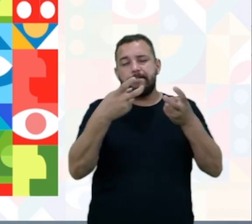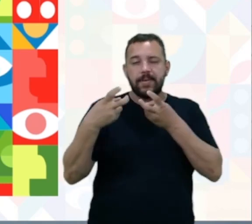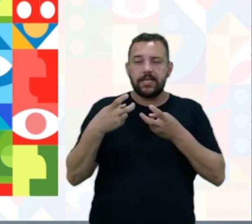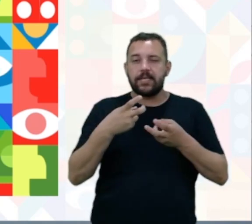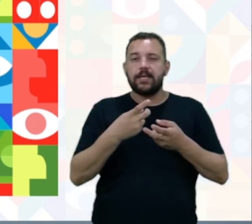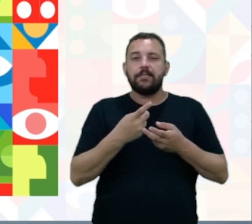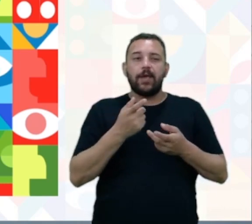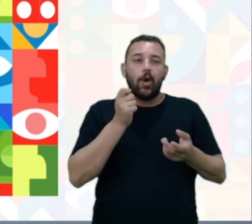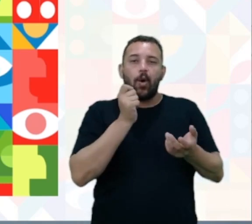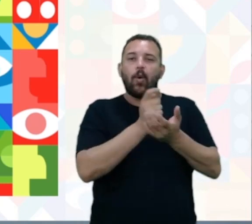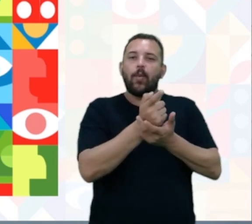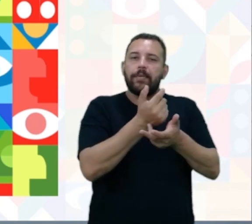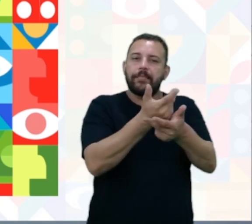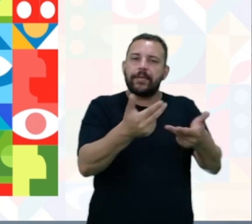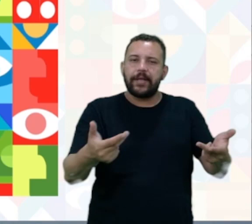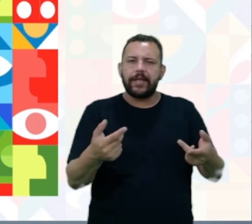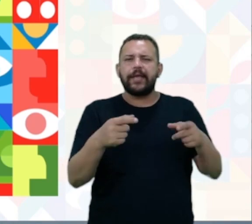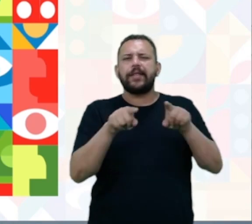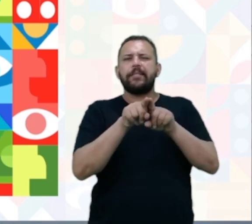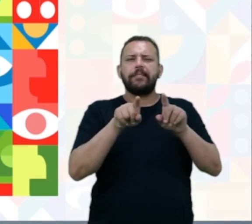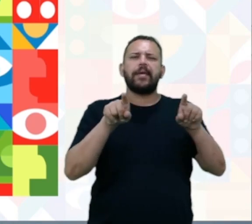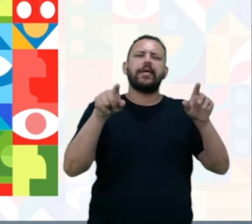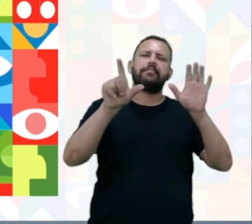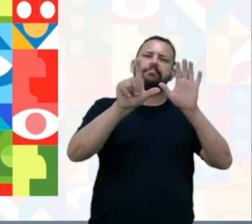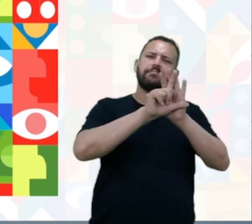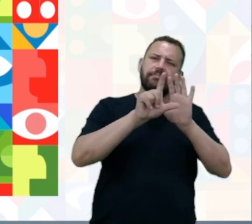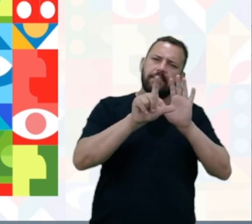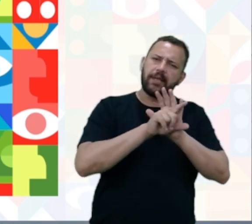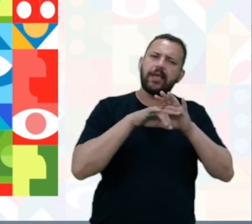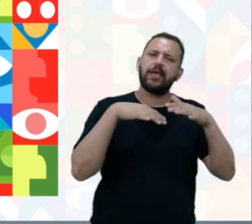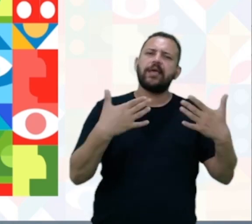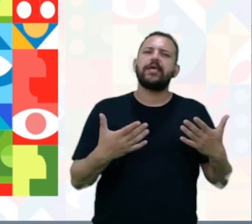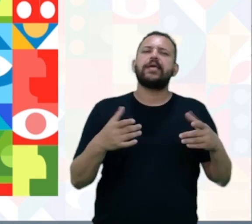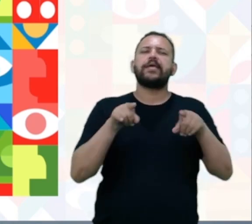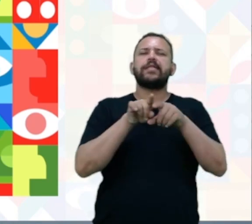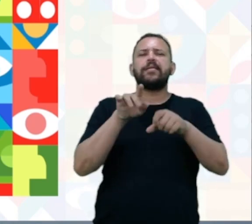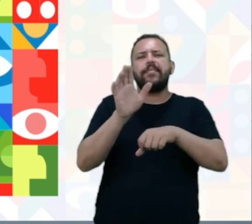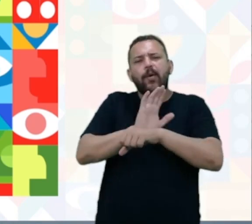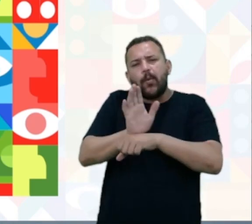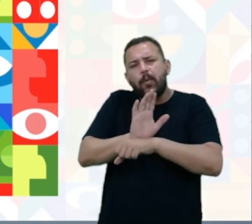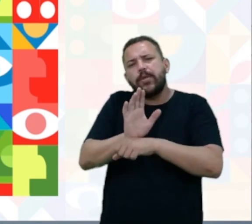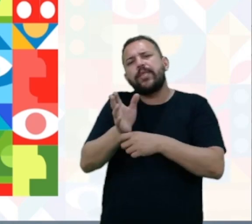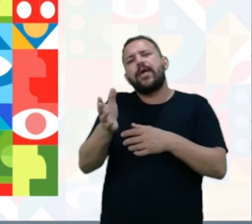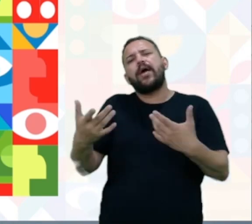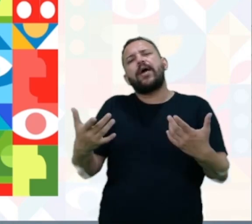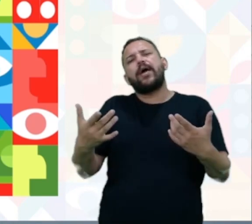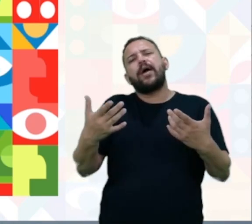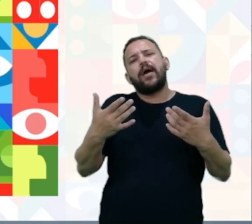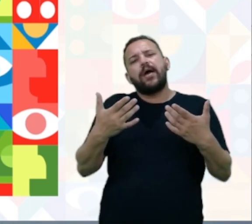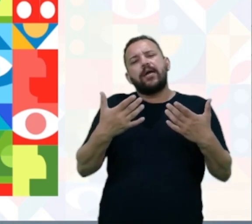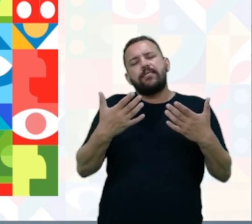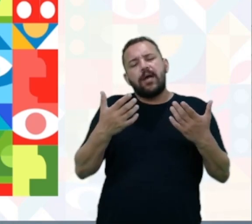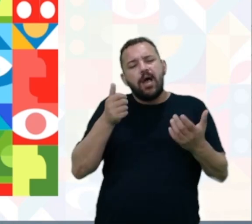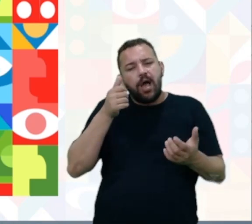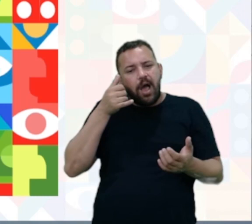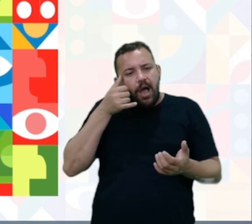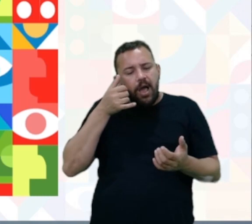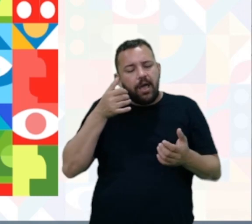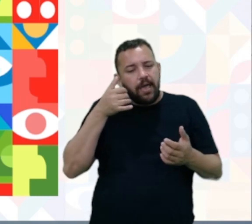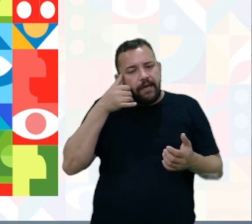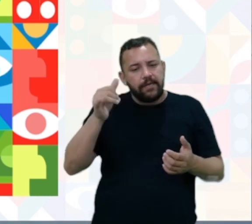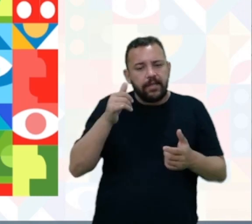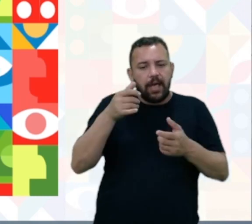de materiais, licitação, além de cuidar e manter a conservação do